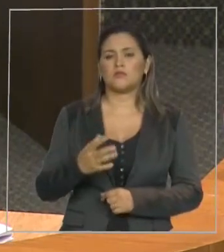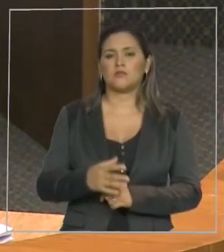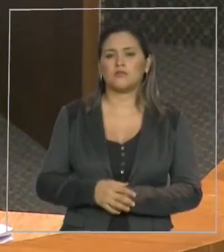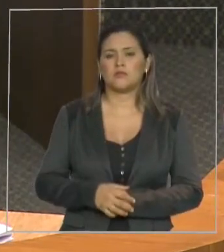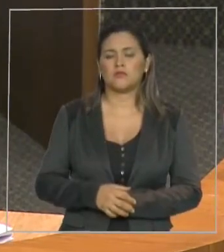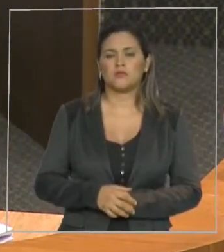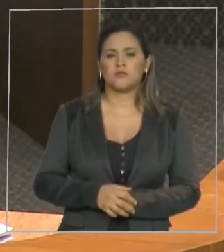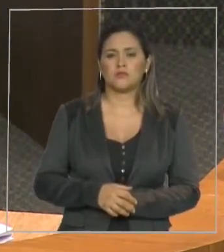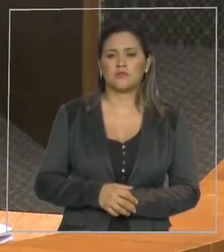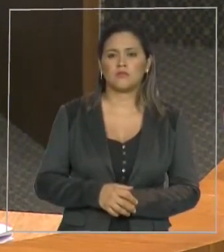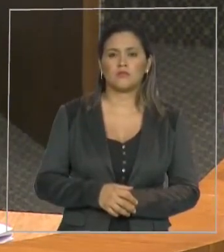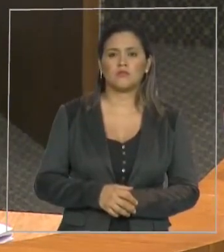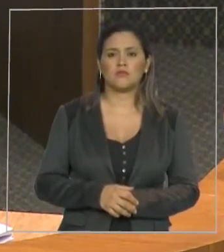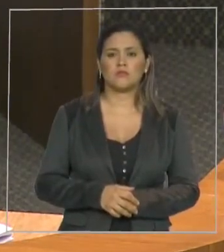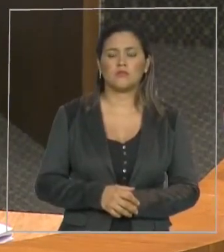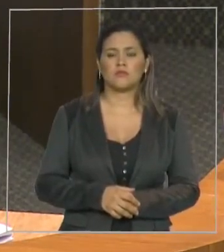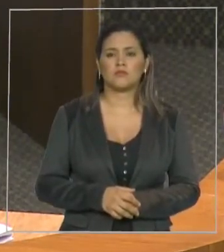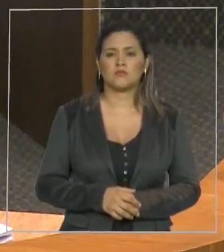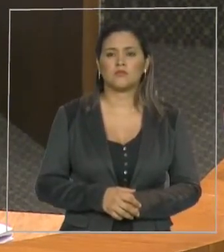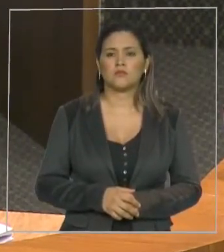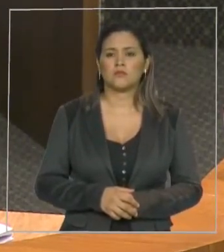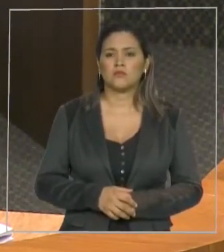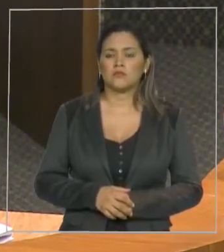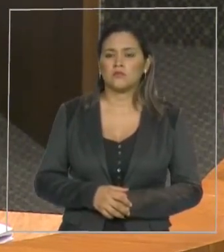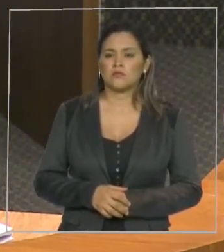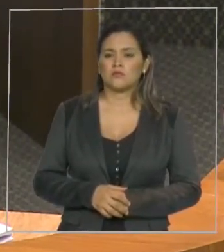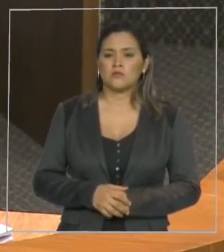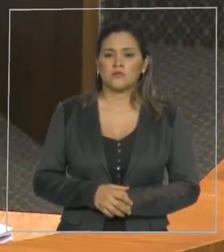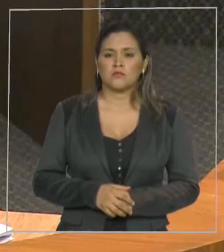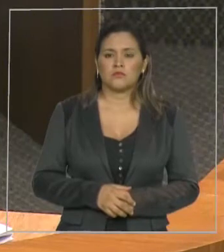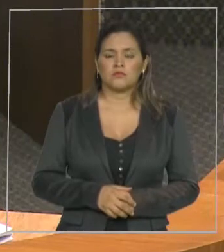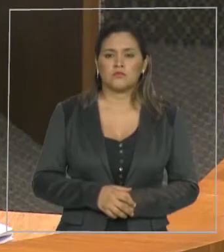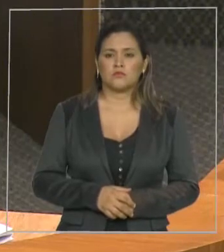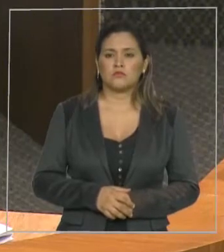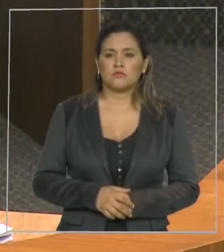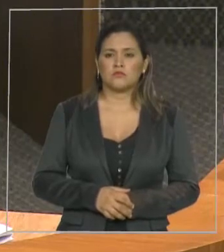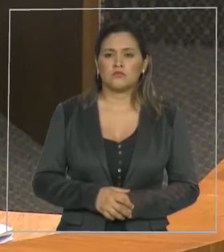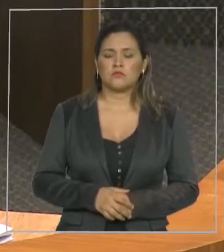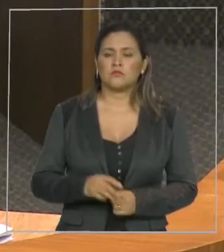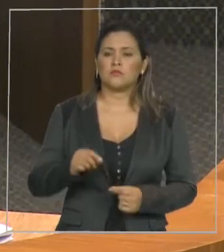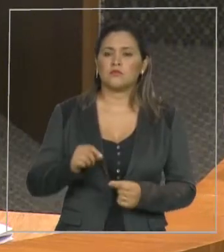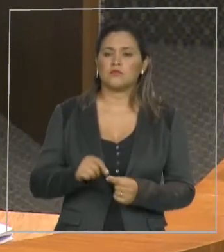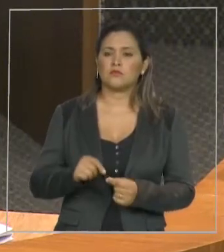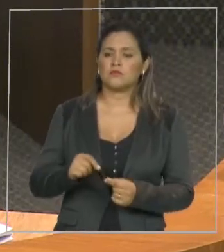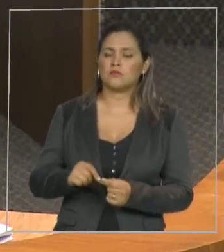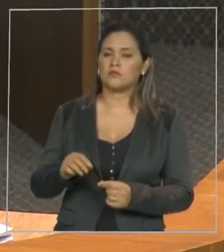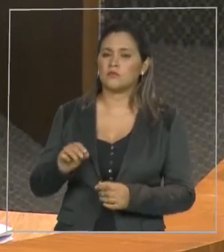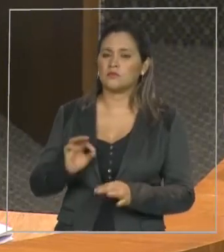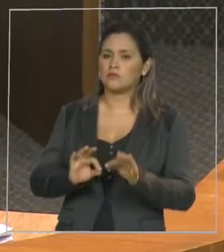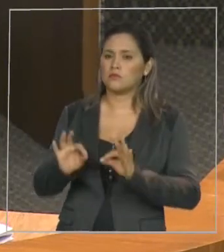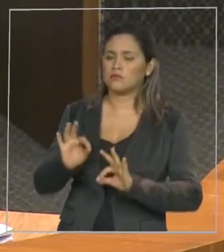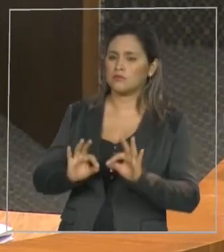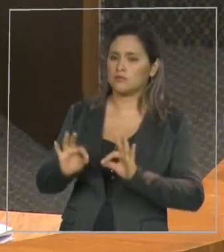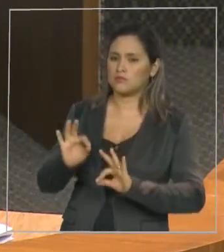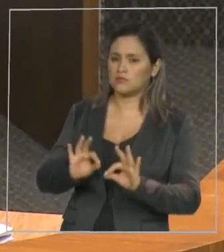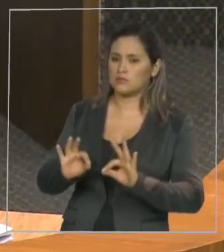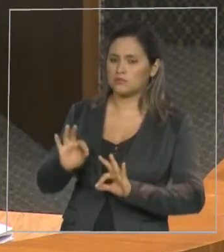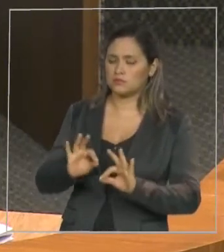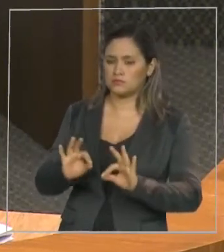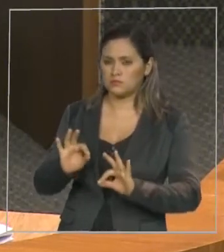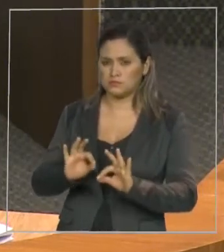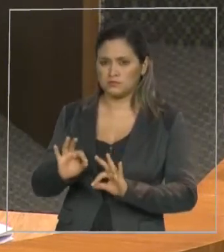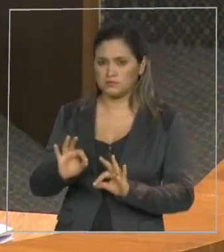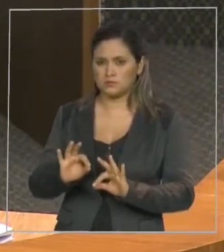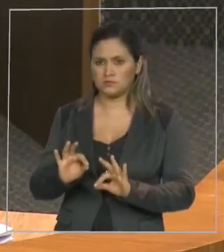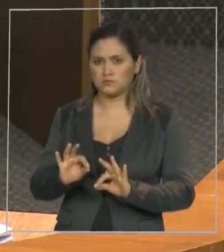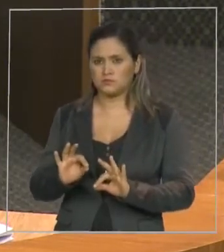de reencontro com a sua própria história, um processo de alinhamento com a